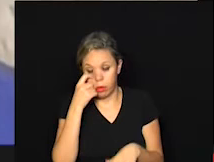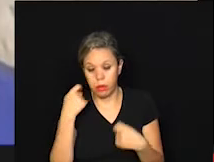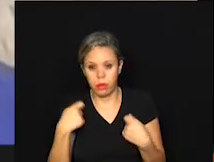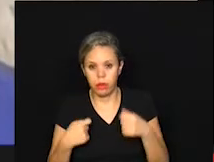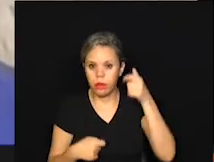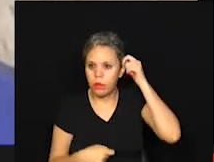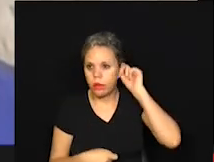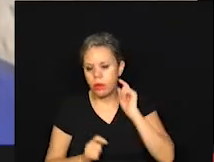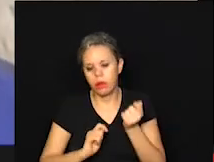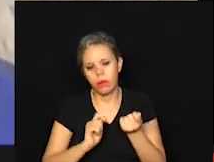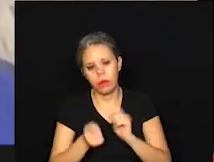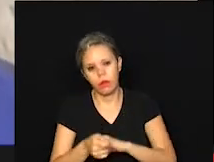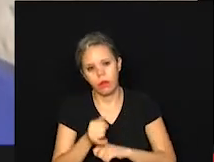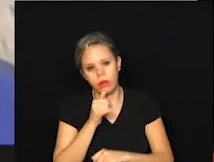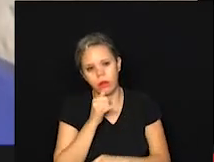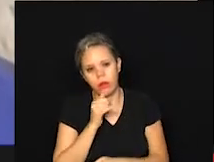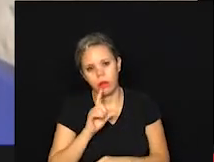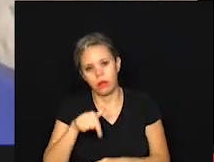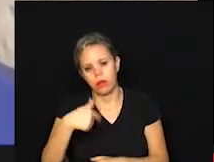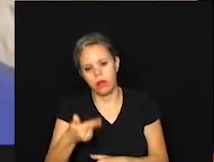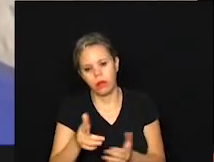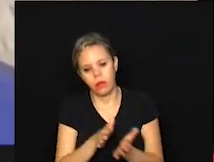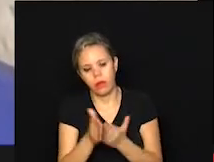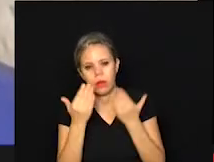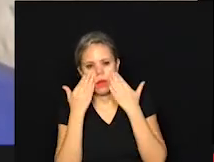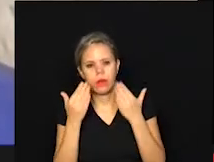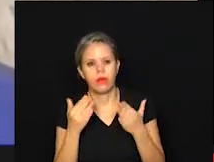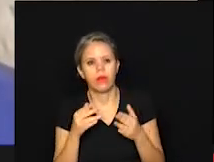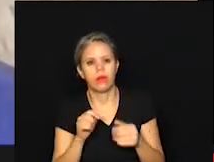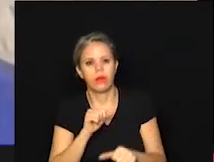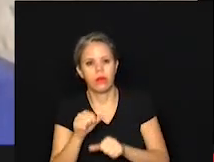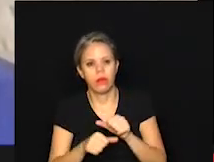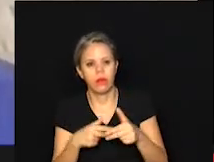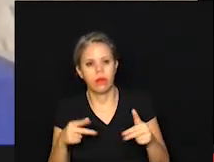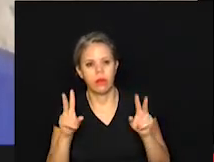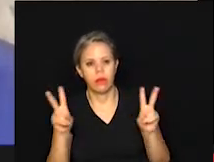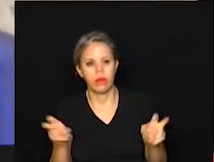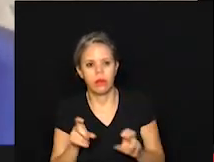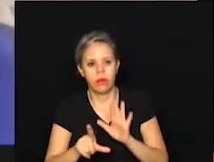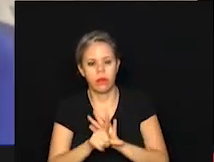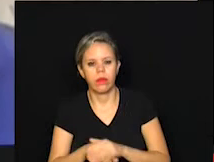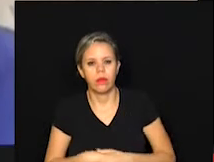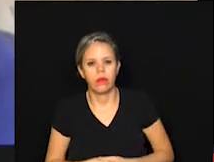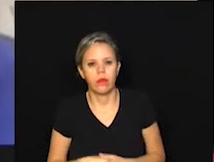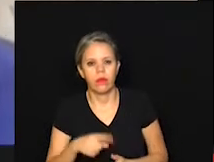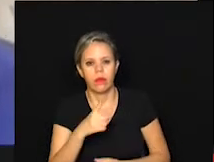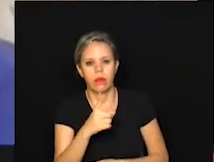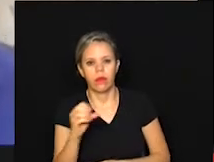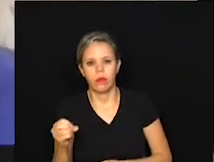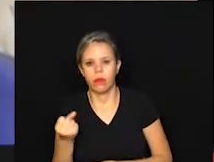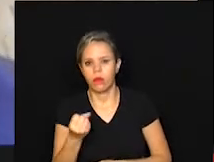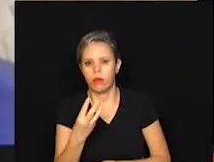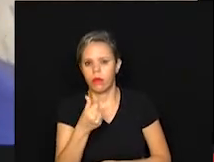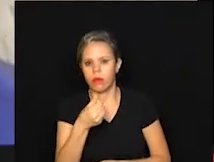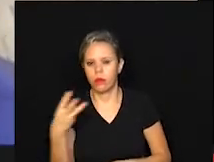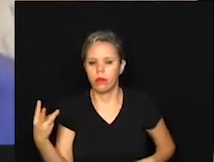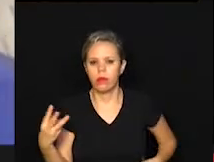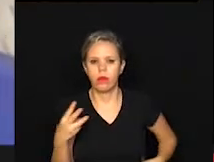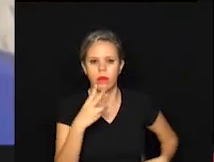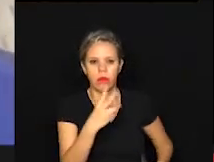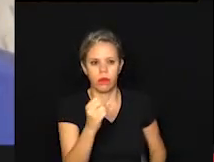de uma adequação pós-publicação dessas alterações da Lei 10.813 de